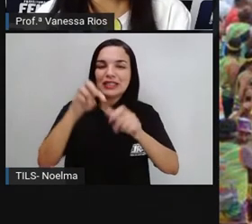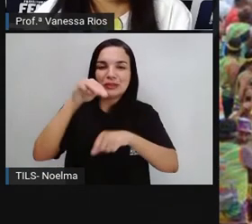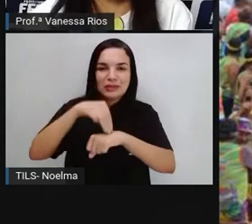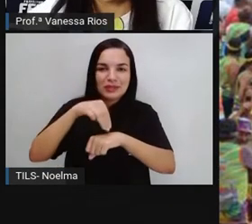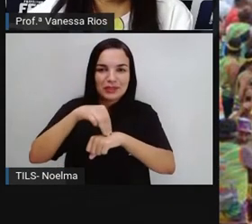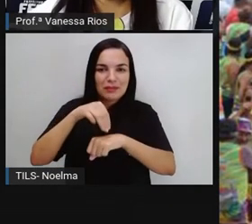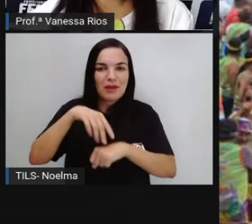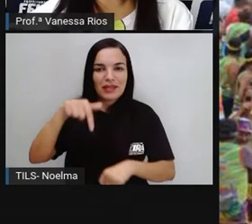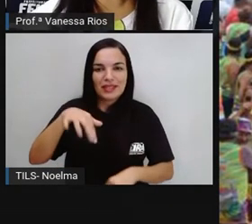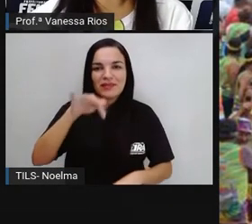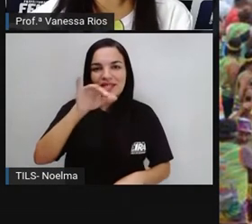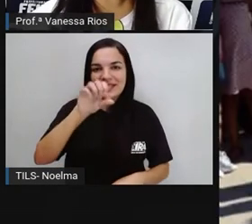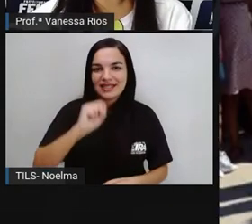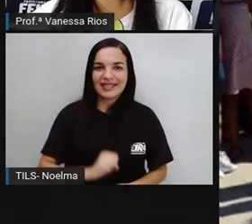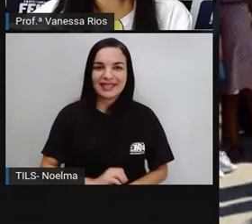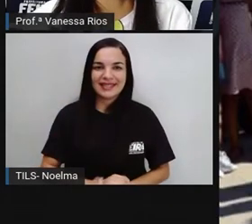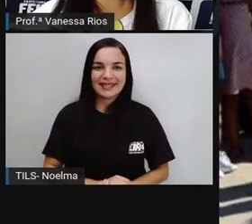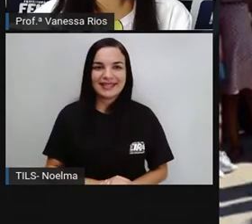cultural da cidade.